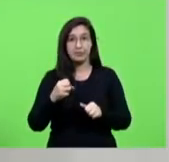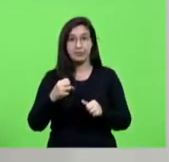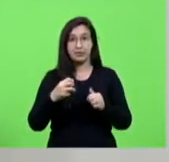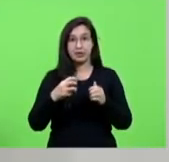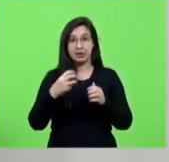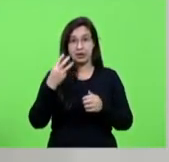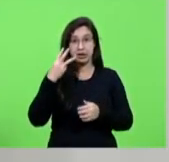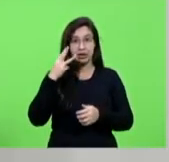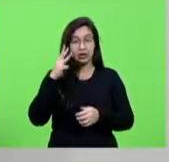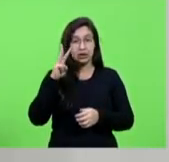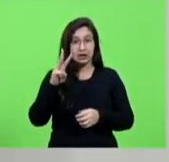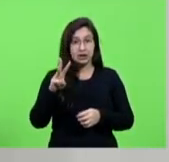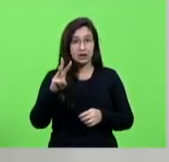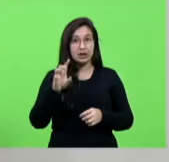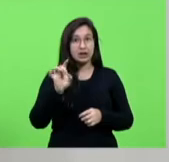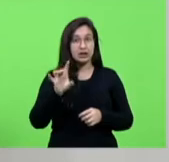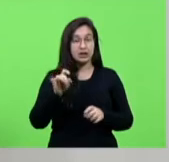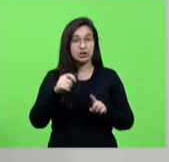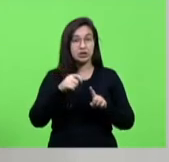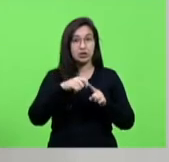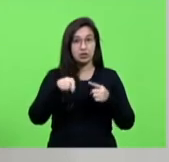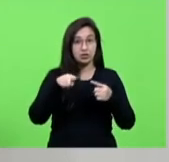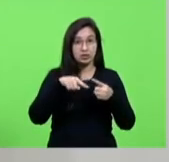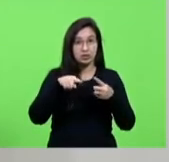dia. O que que aprende?